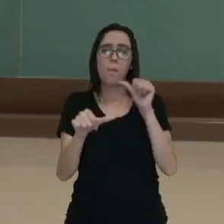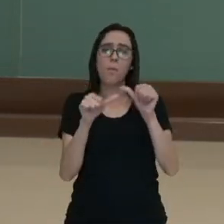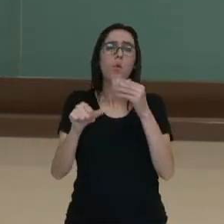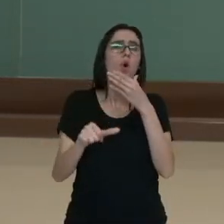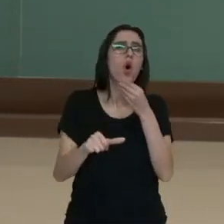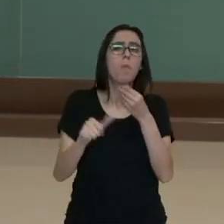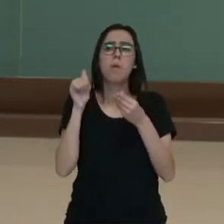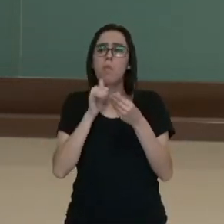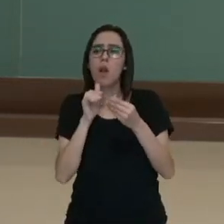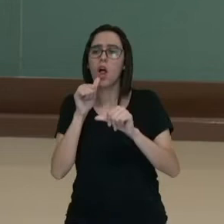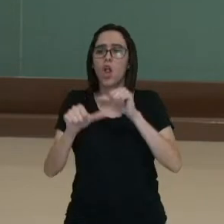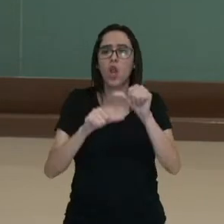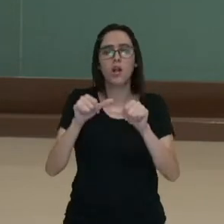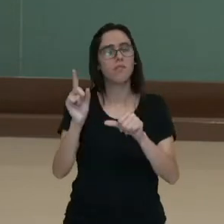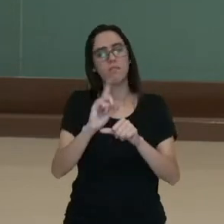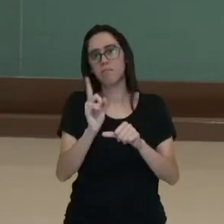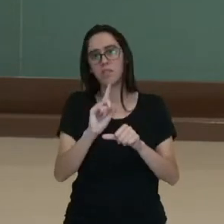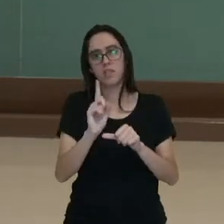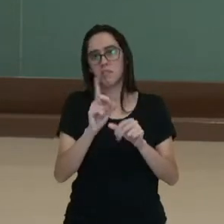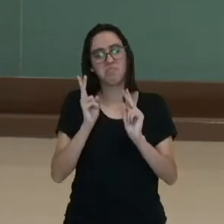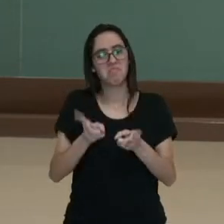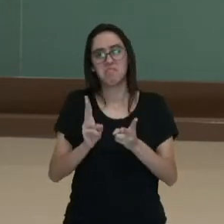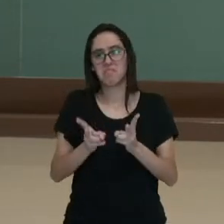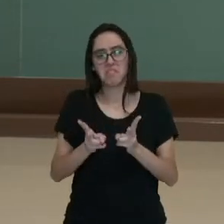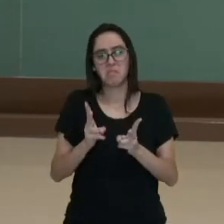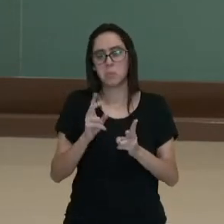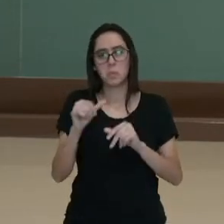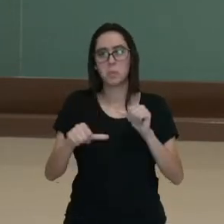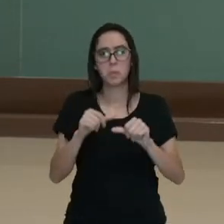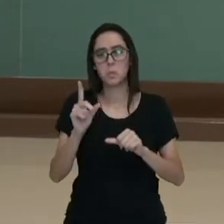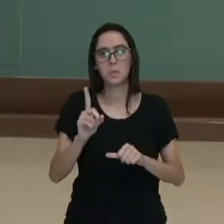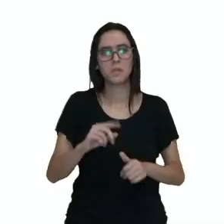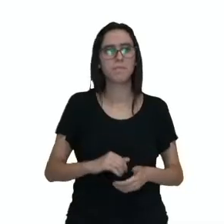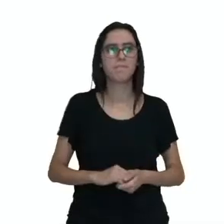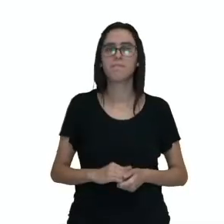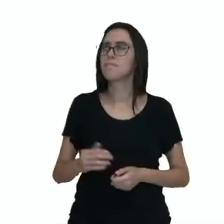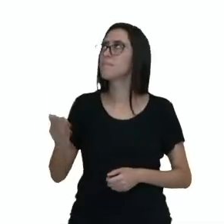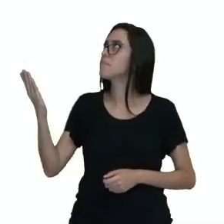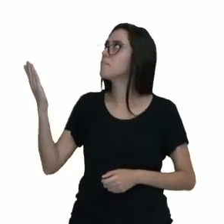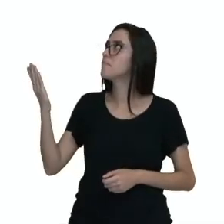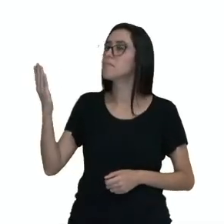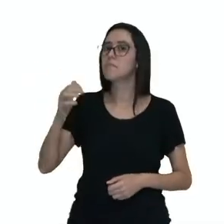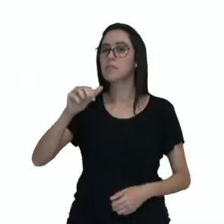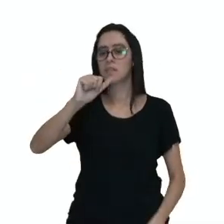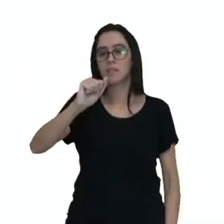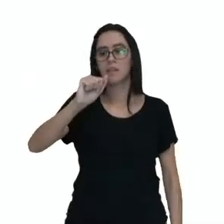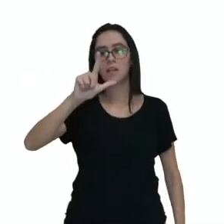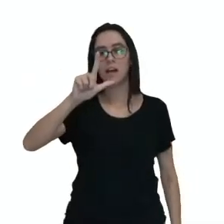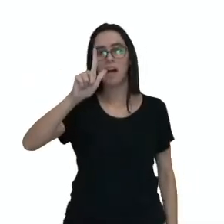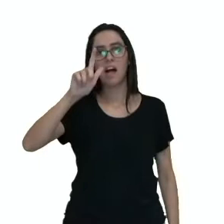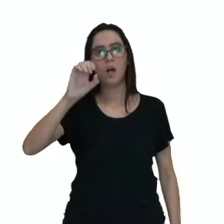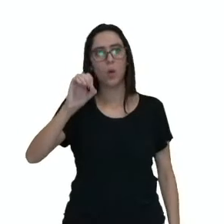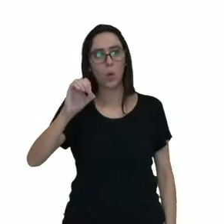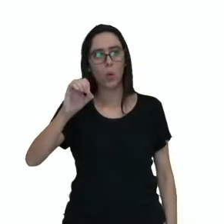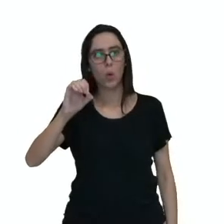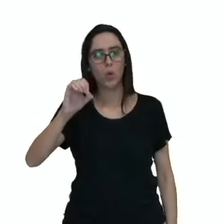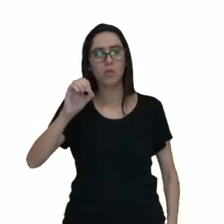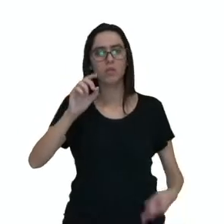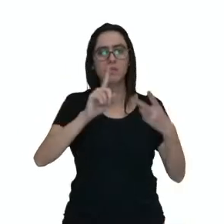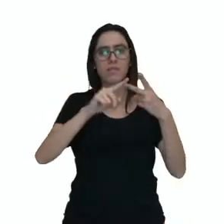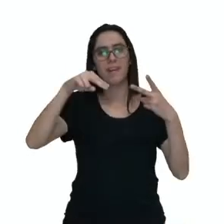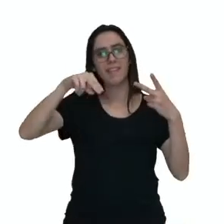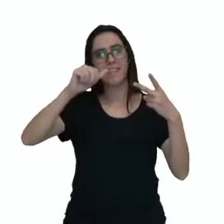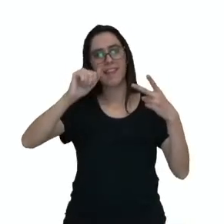concordam com a próxima palavra, certo? Exemplo: algo me parece malo, nada le parece